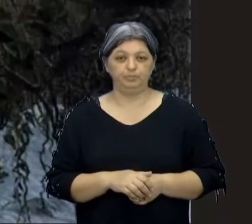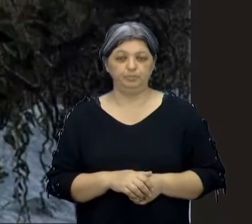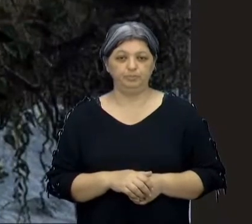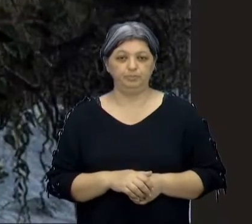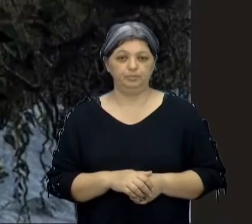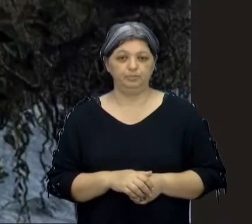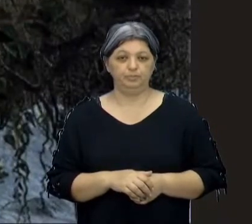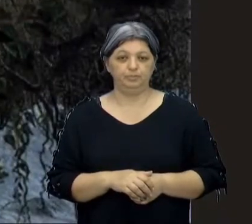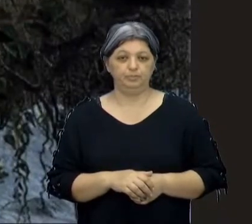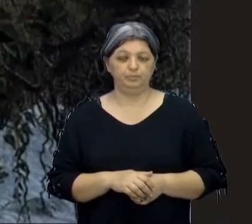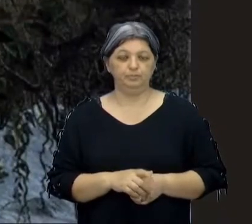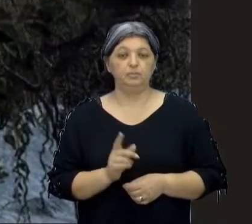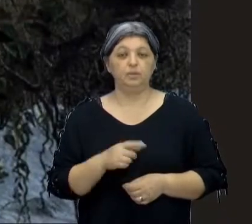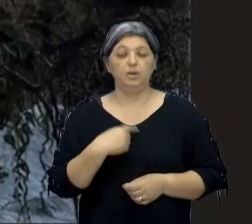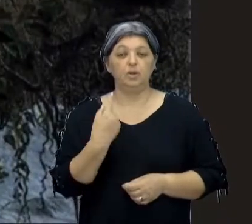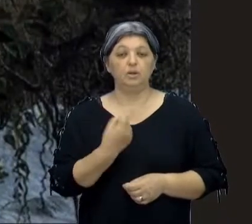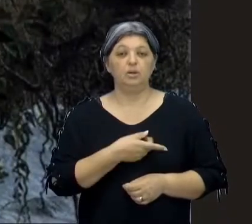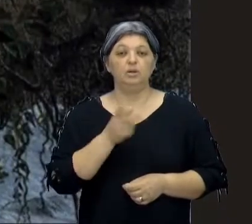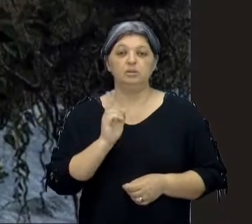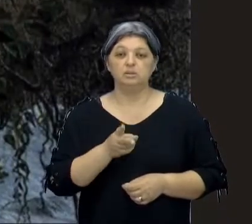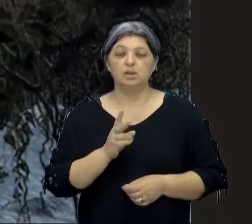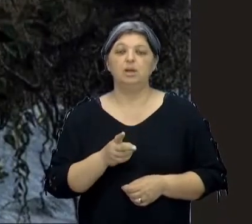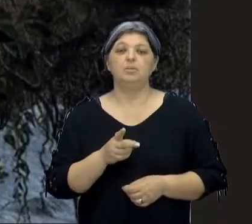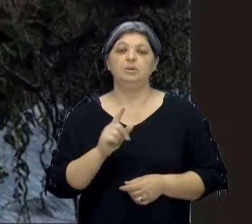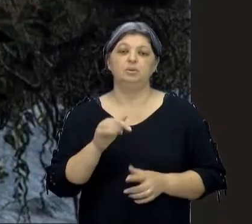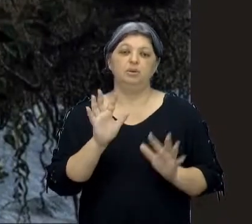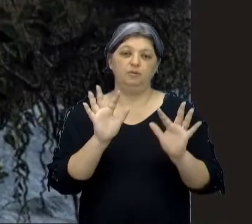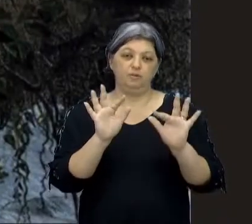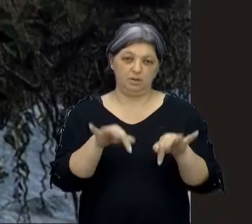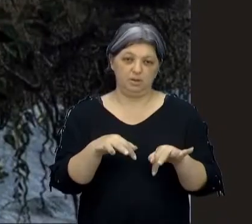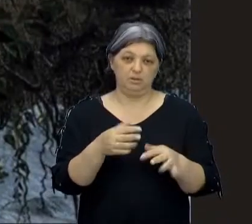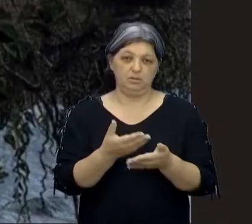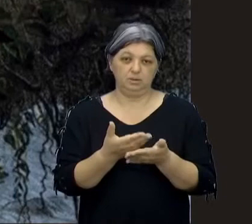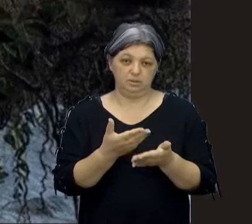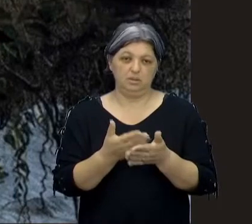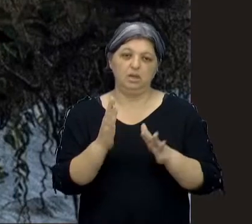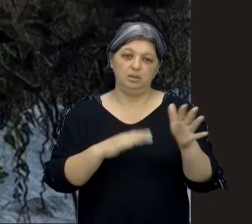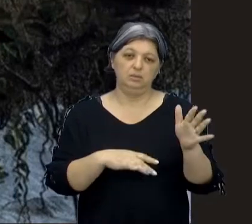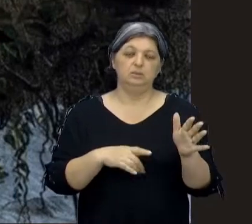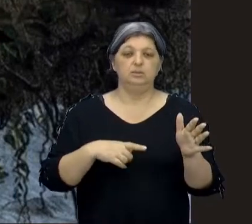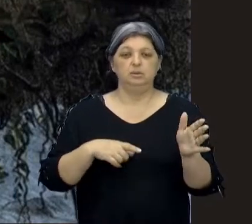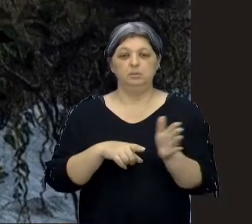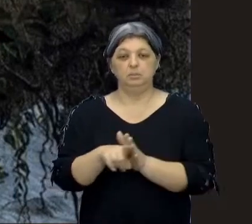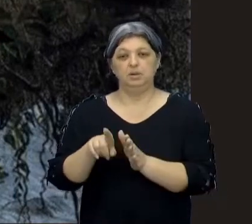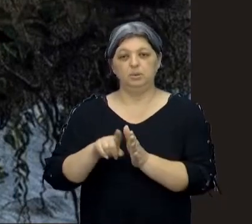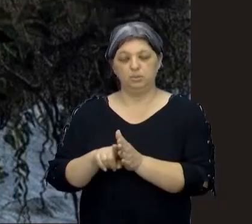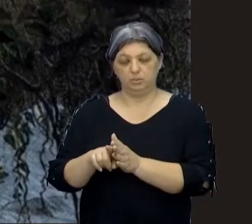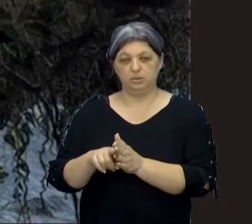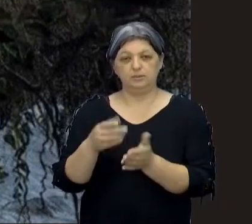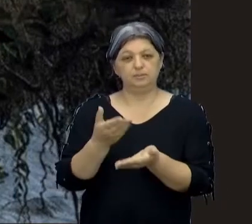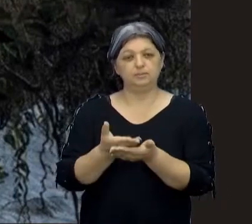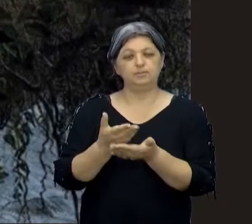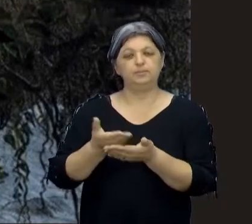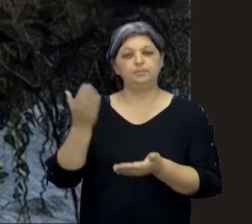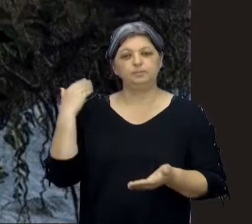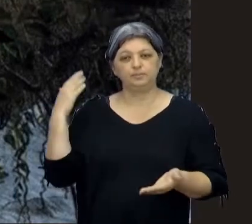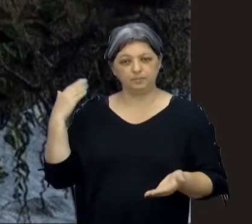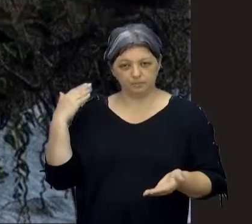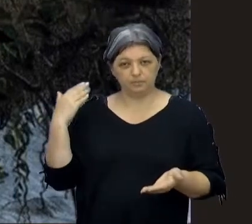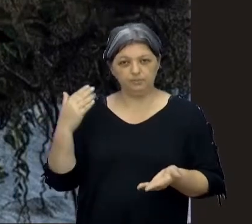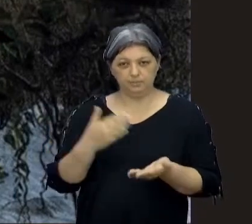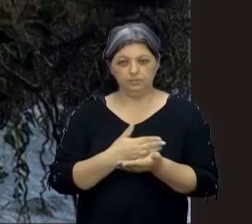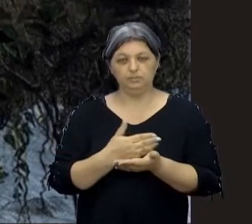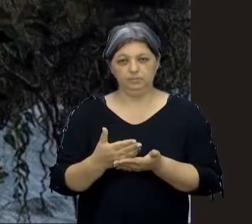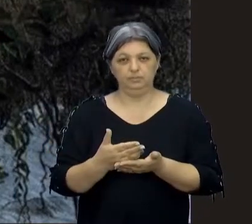a gente sempre né normalmente Aí termina as nossas aulas com alguns questionamentos aula anterior né a aula de